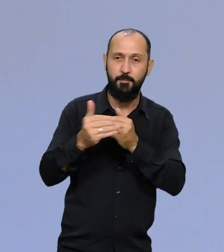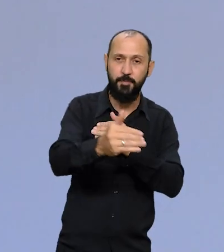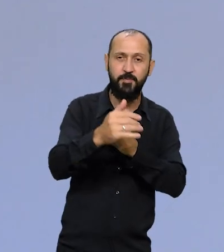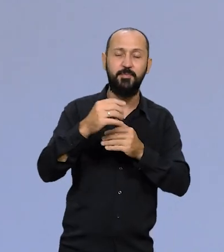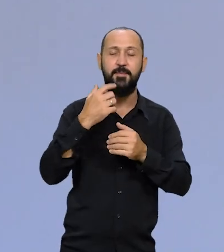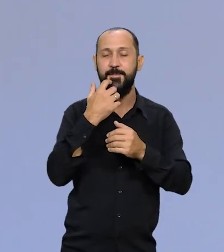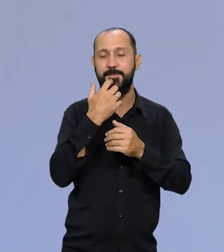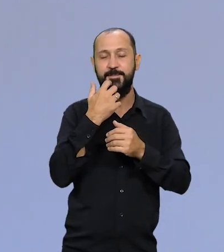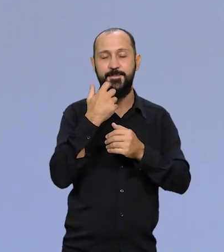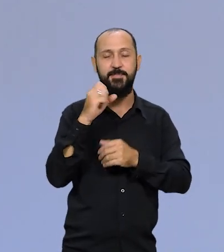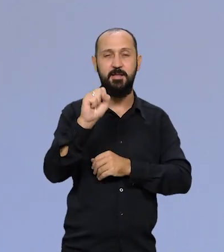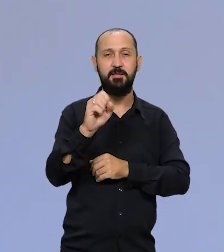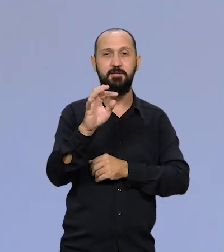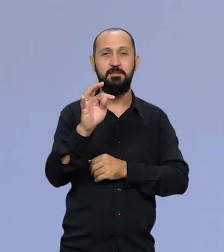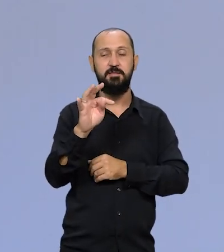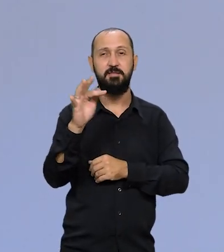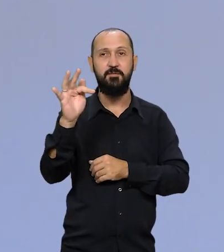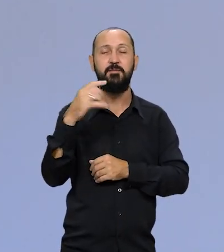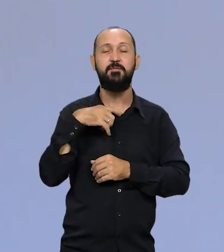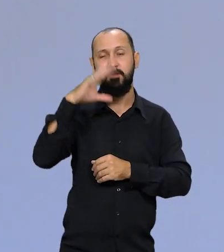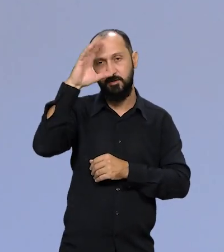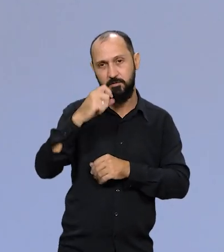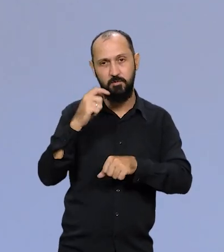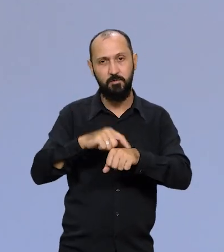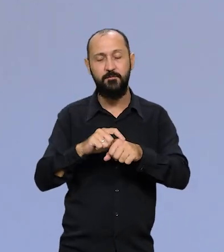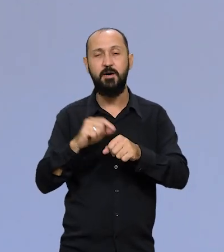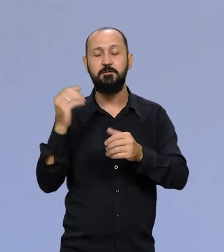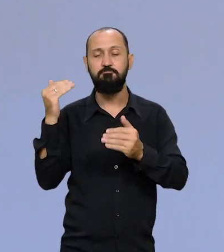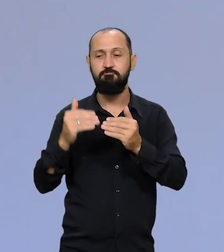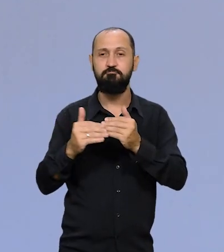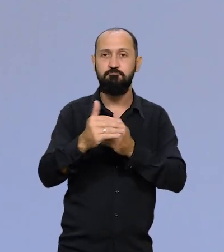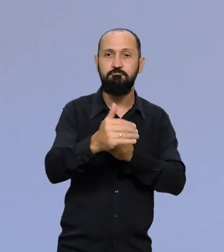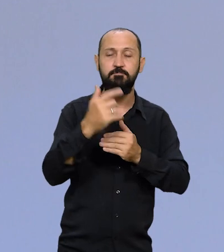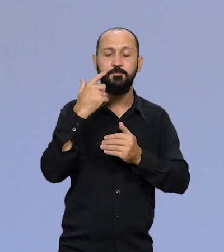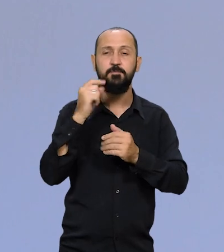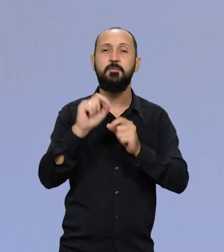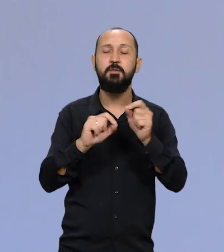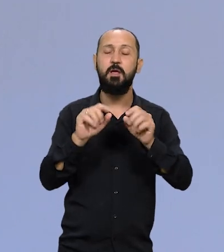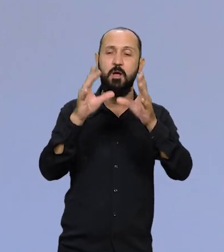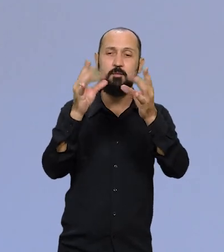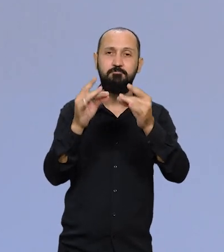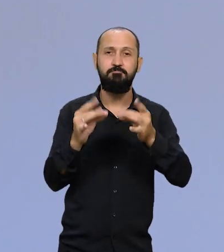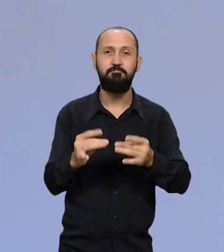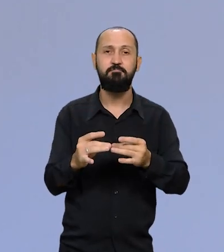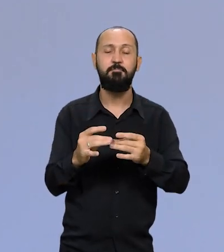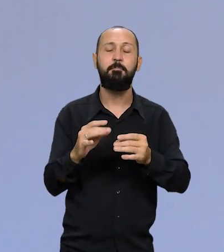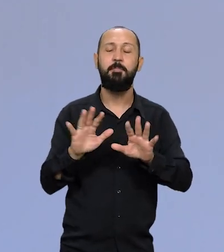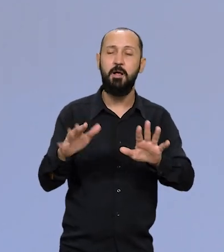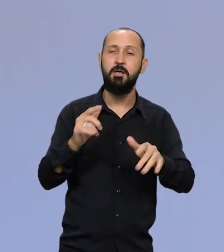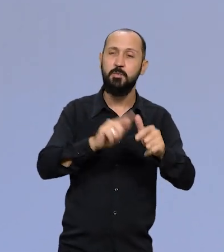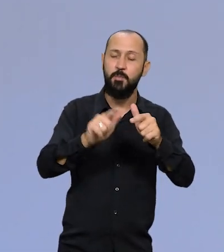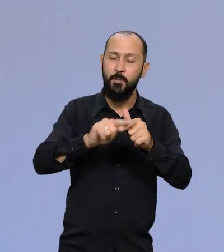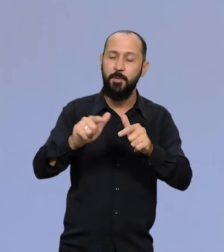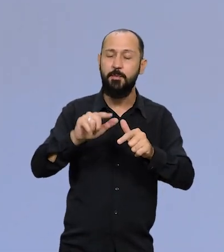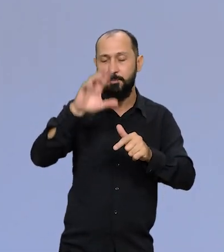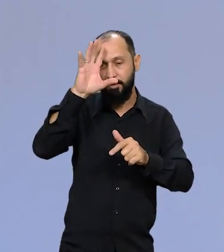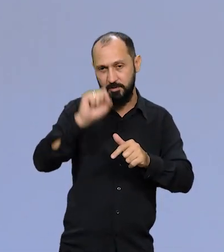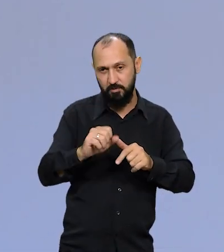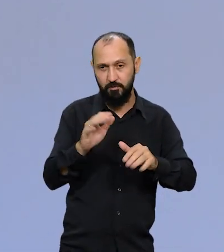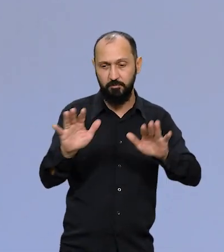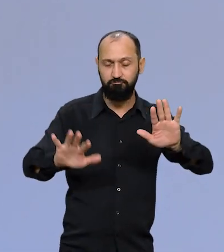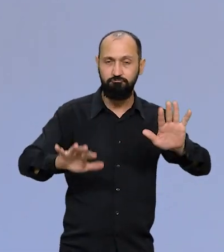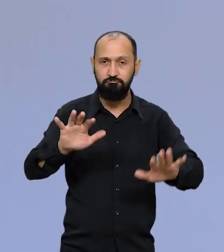indígenas forem só aquelas nas quais os índios estão, como fica a realidade dos indígenas que precisam de mais terra, como no exemplo de Dourados, que